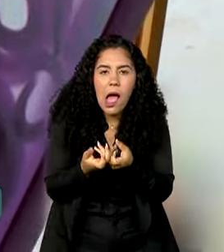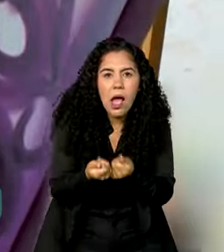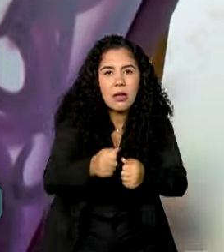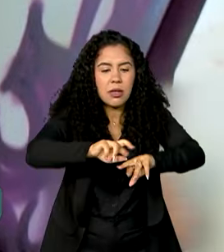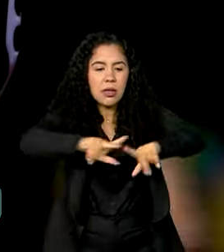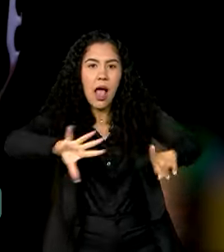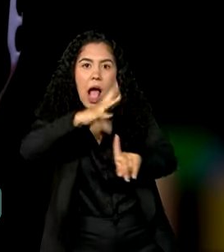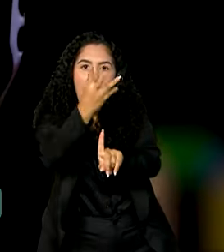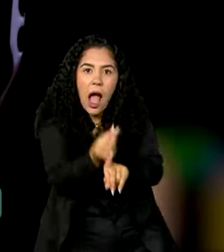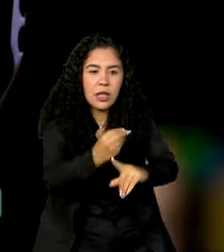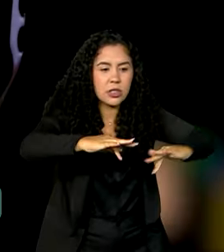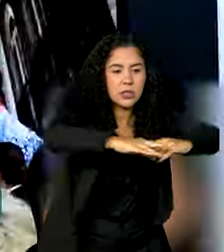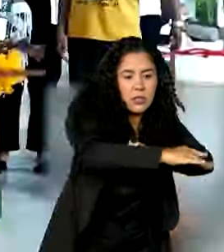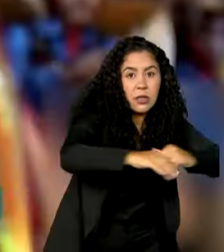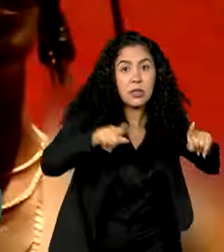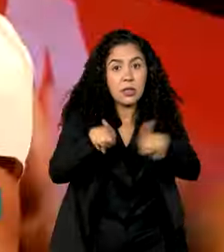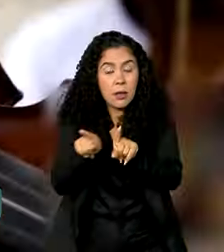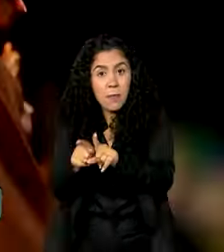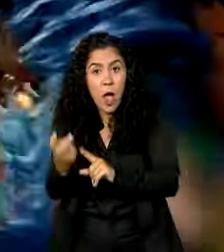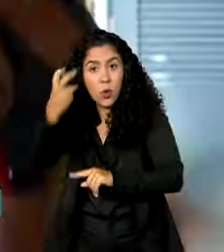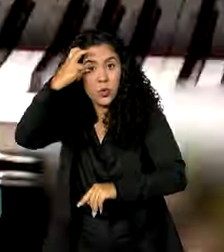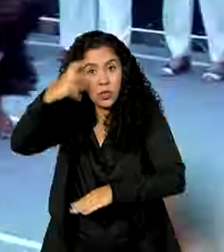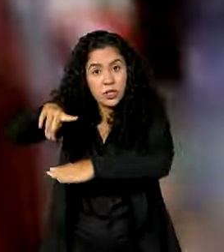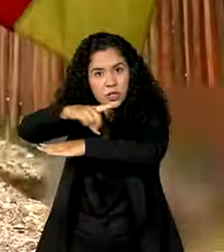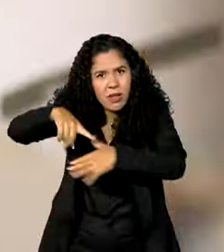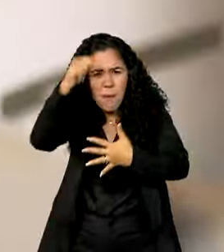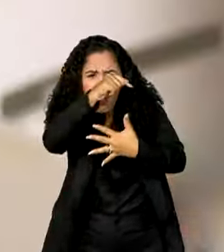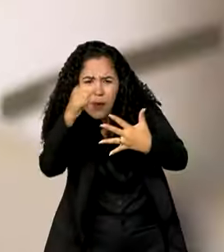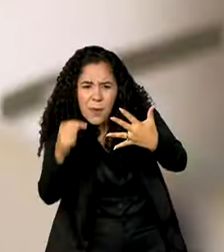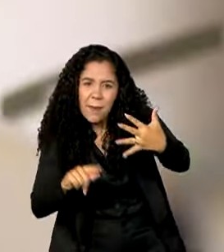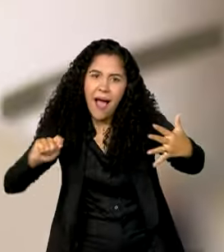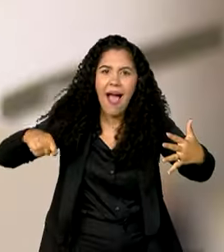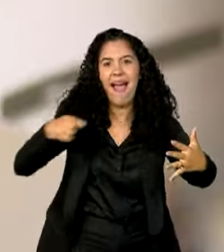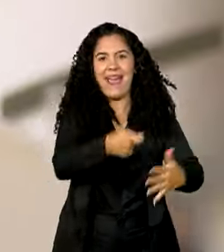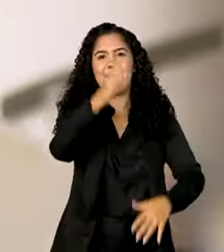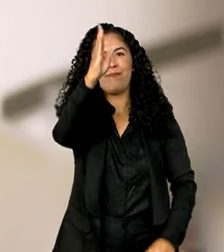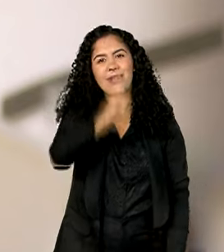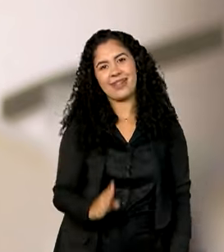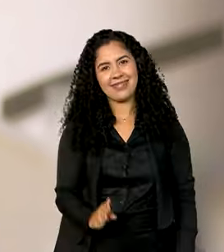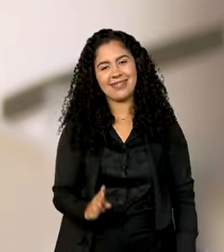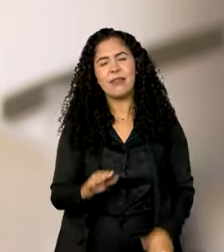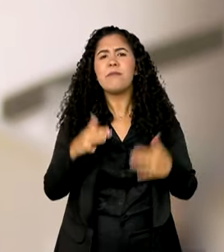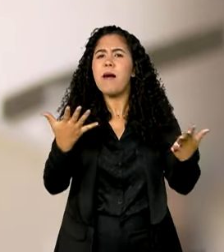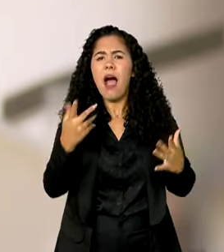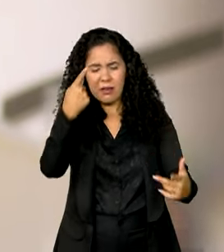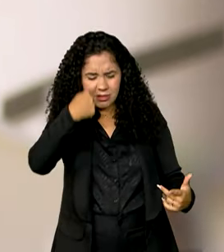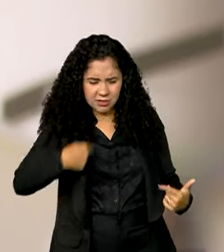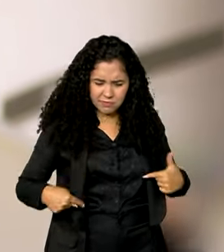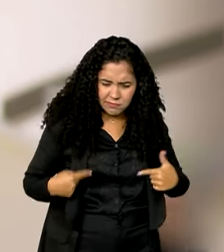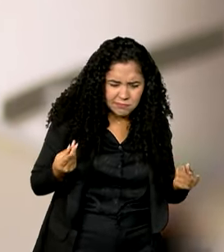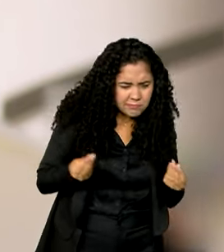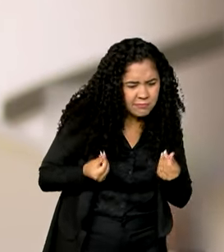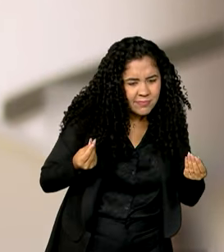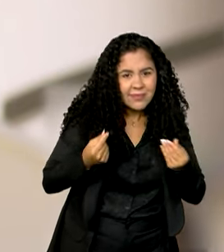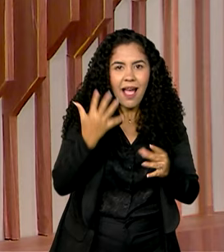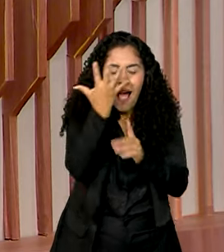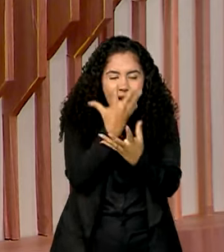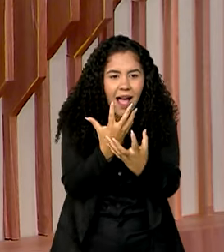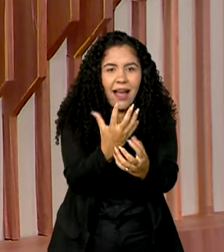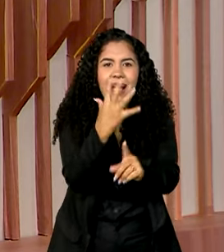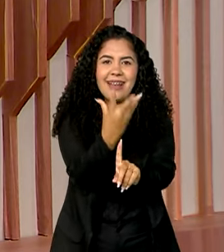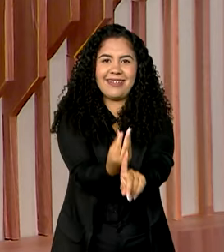a arte urbana e a cultura digital. Tudo isso é Brasil. Afinal, o que seria de nós sem a arte para nos encantar?